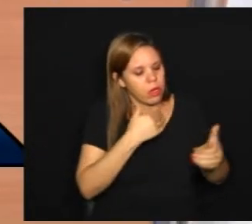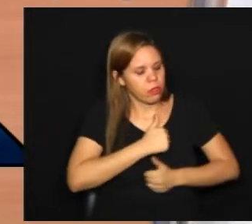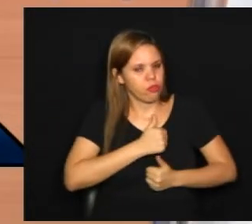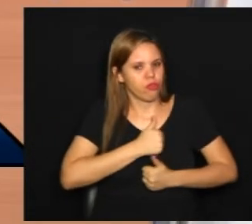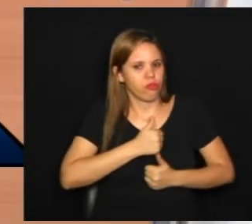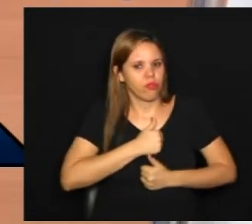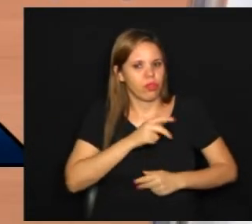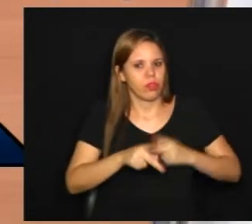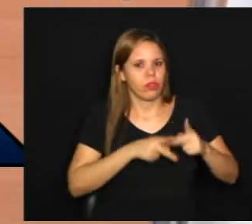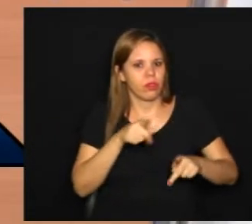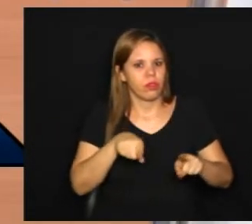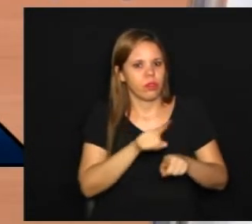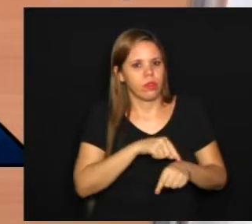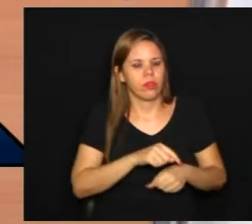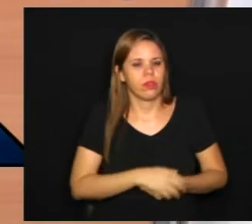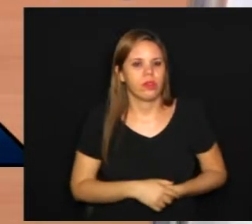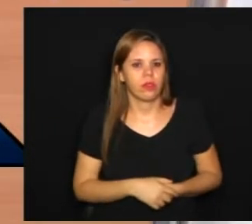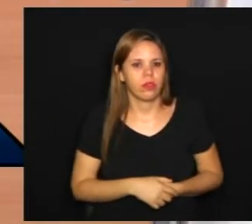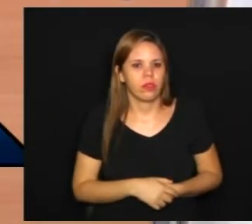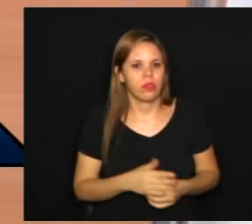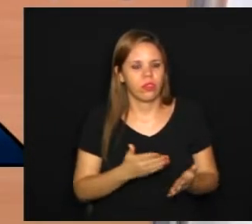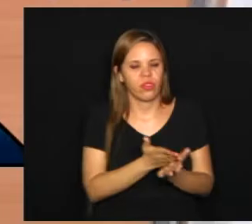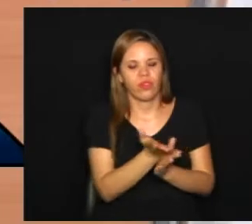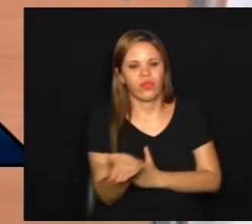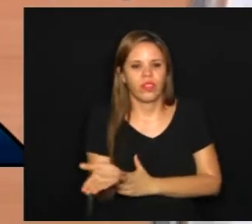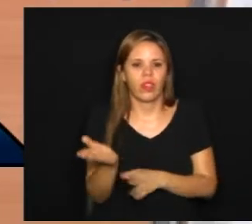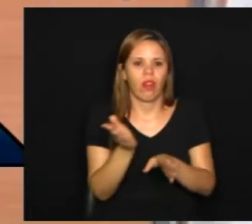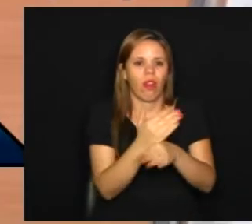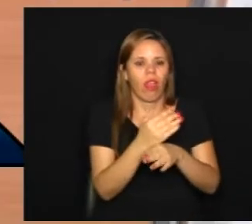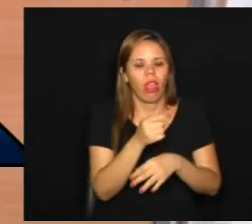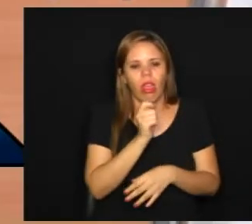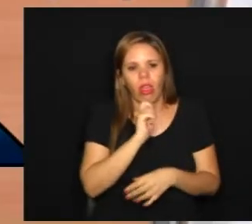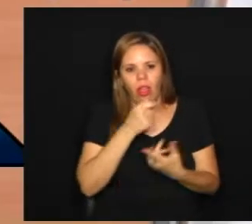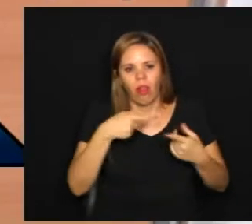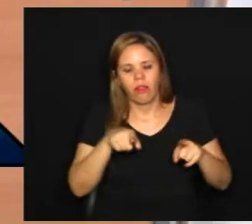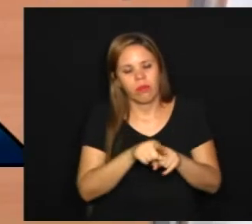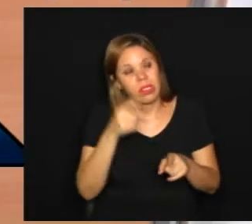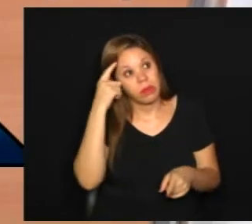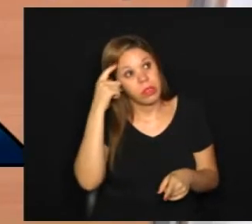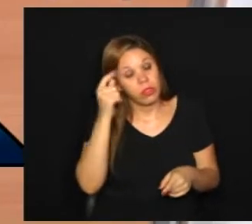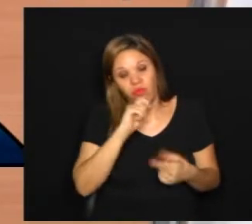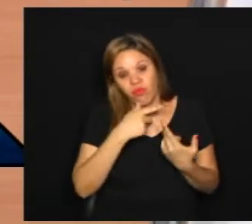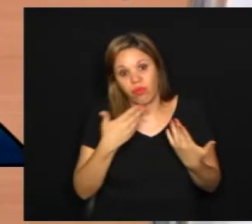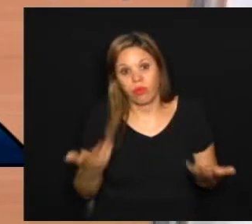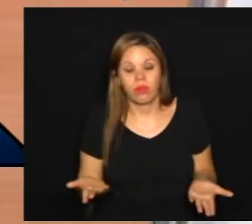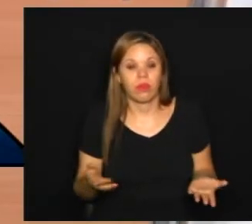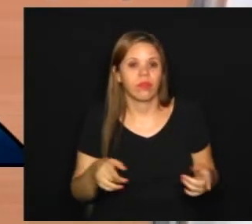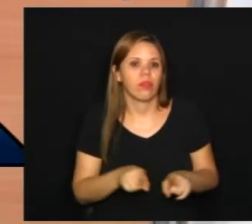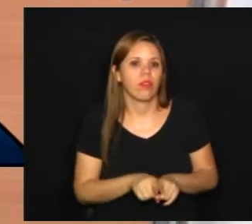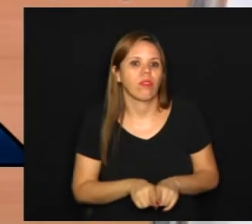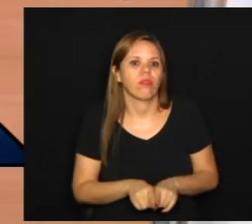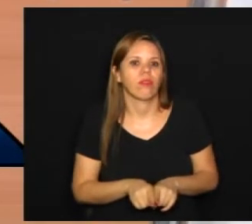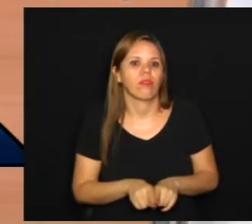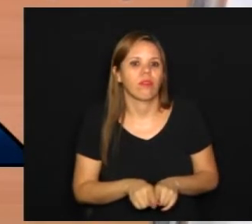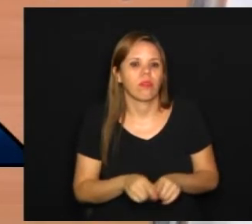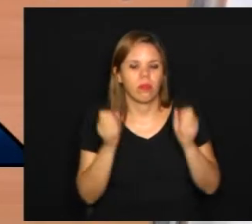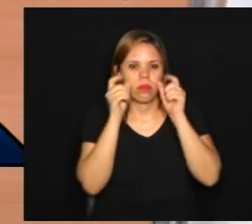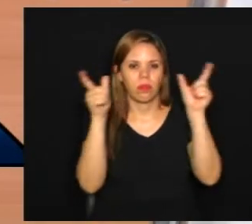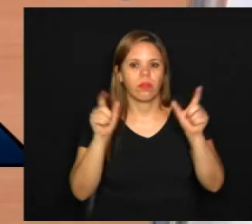também daquelas pessoas que estão aí se perdendo nas drogas ou pensando em utilizar. Mas, por outro lado, também ele dá um